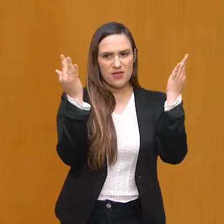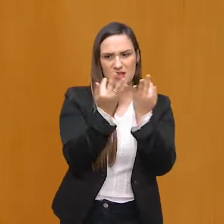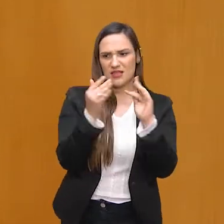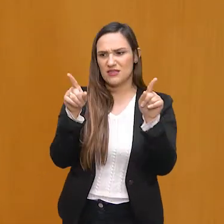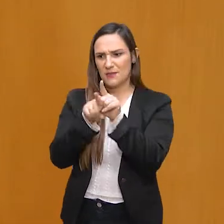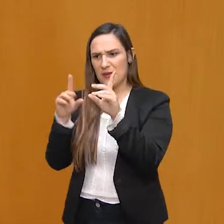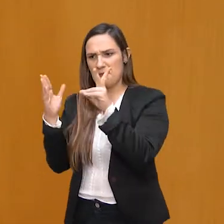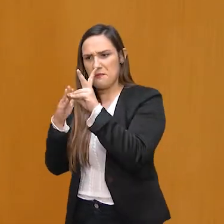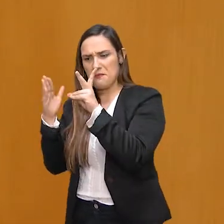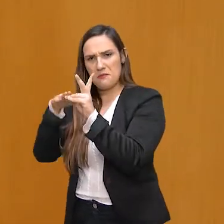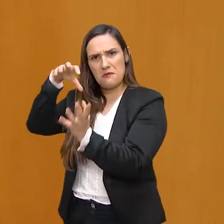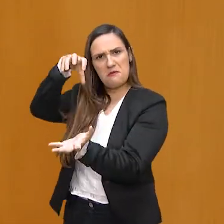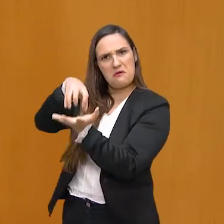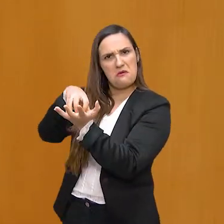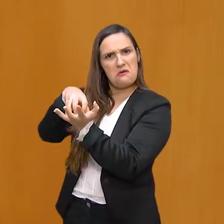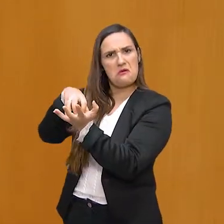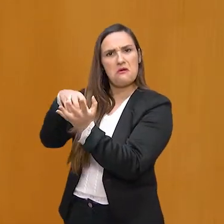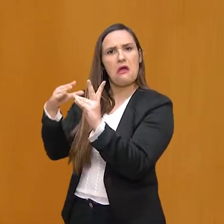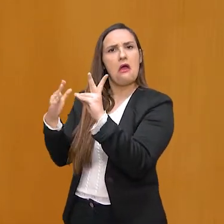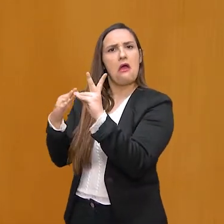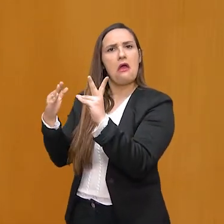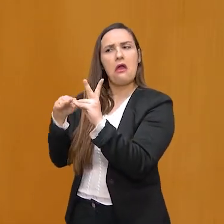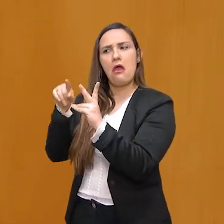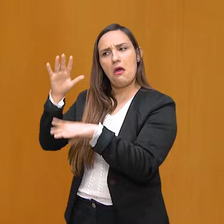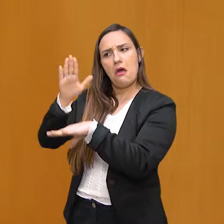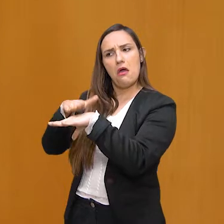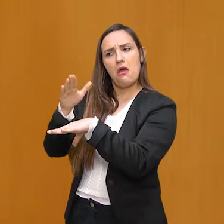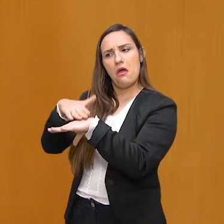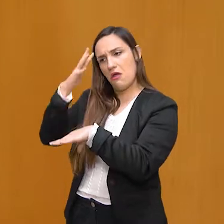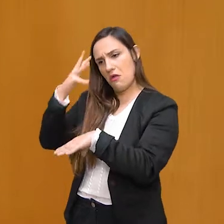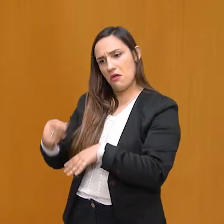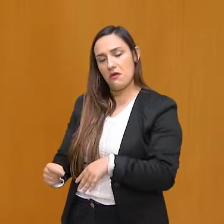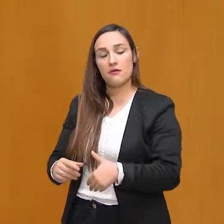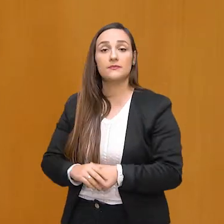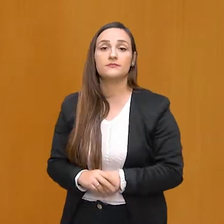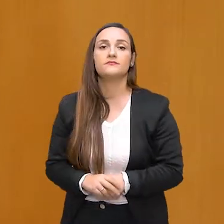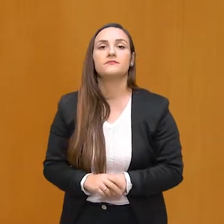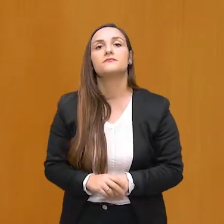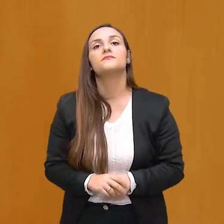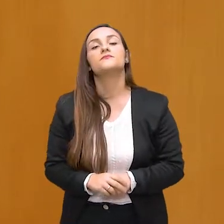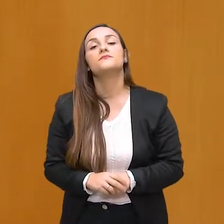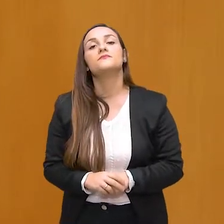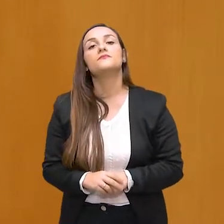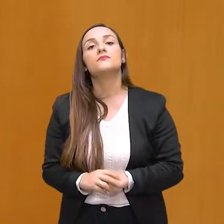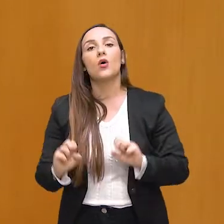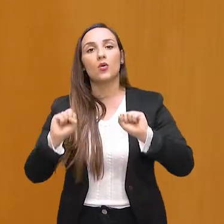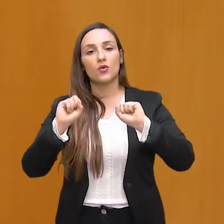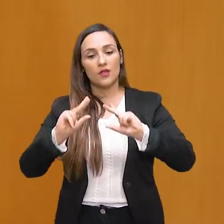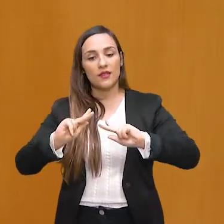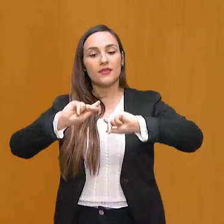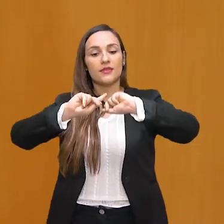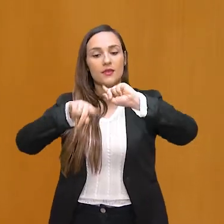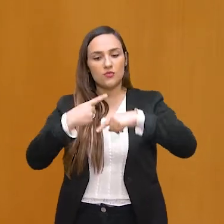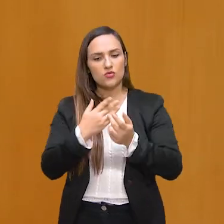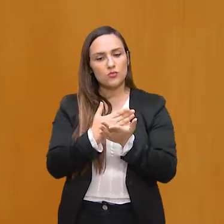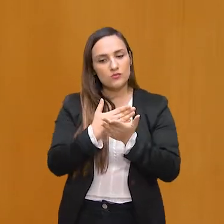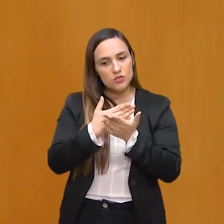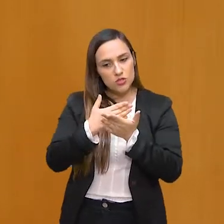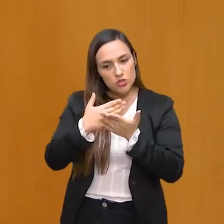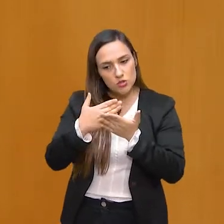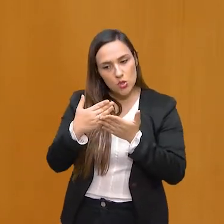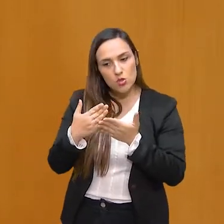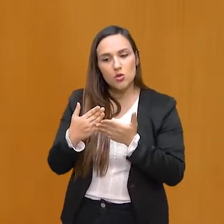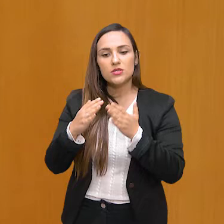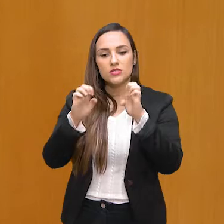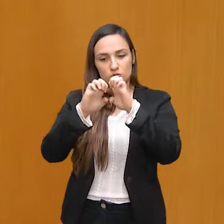tribos, resolviam os seus problemas, daquela família, E depois, com o surgimento do